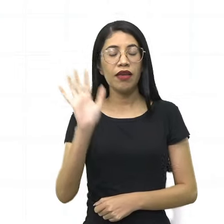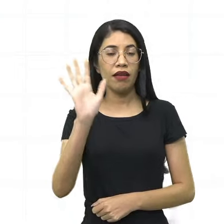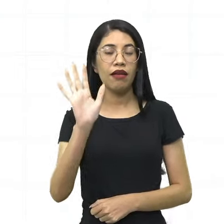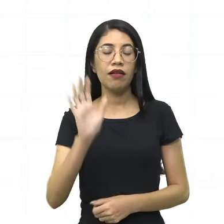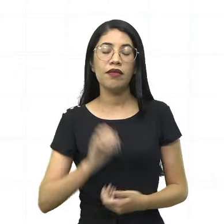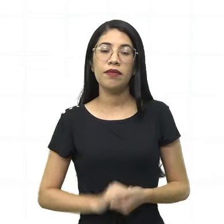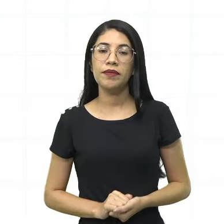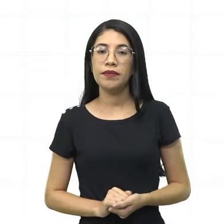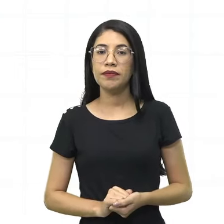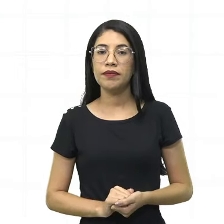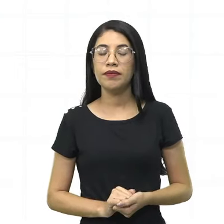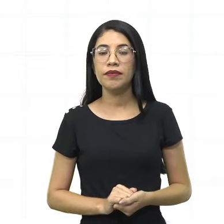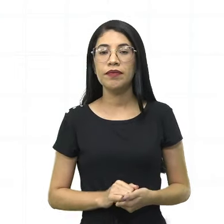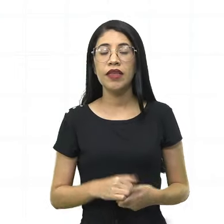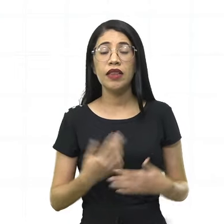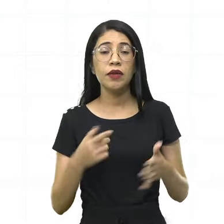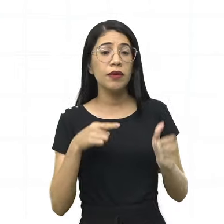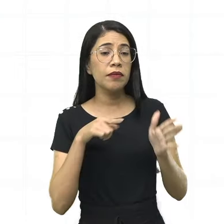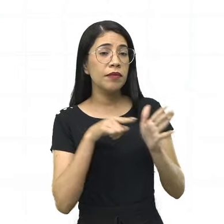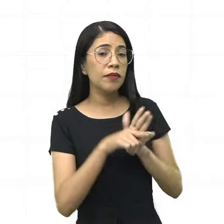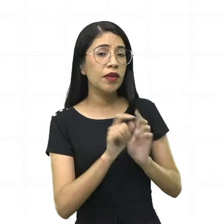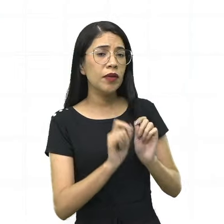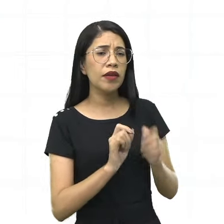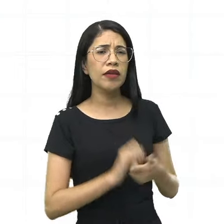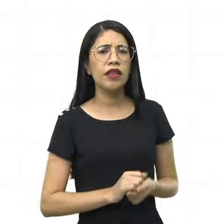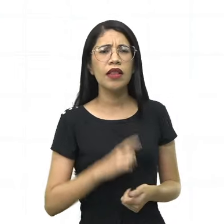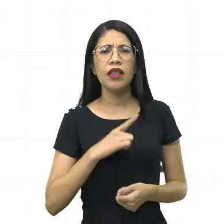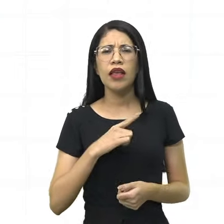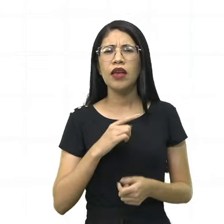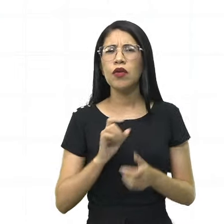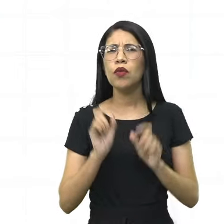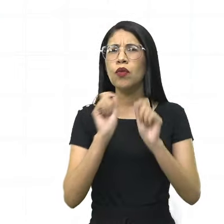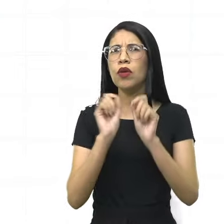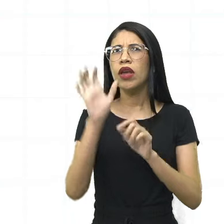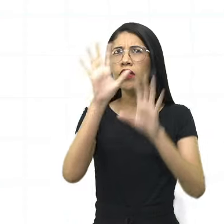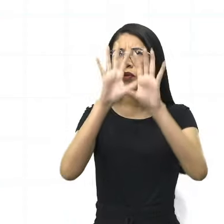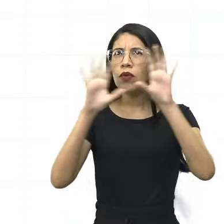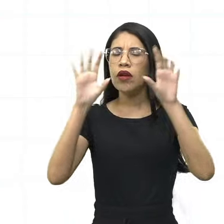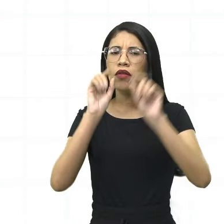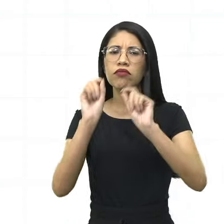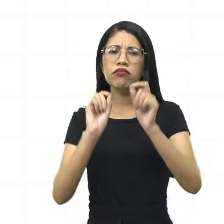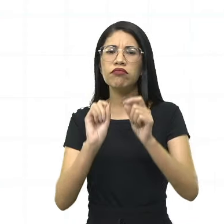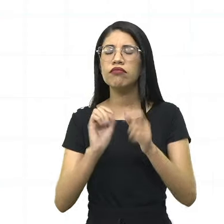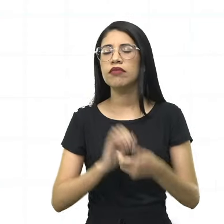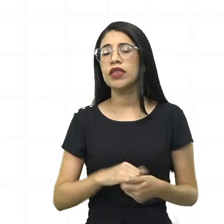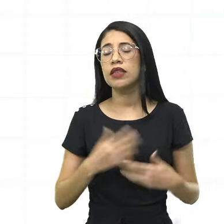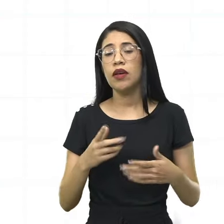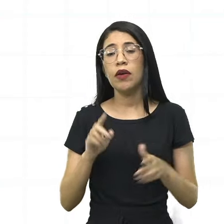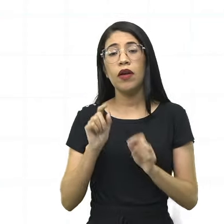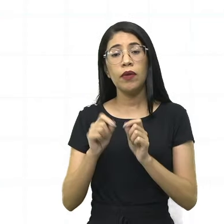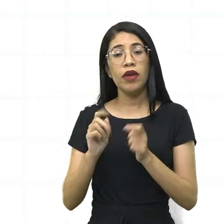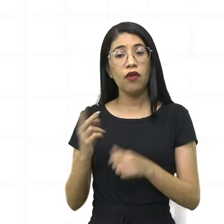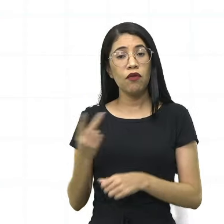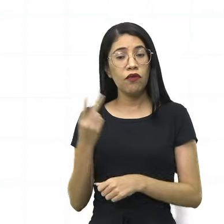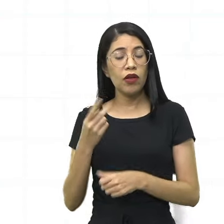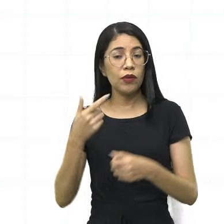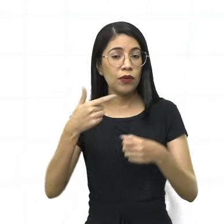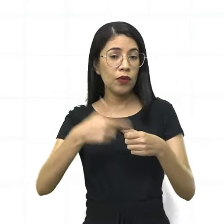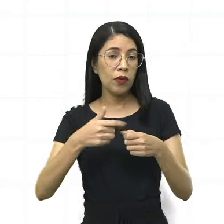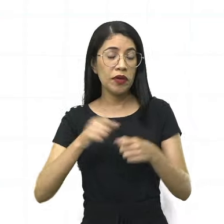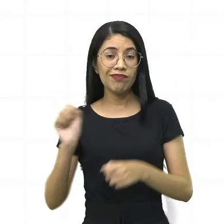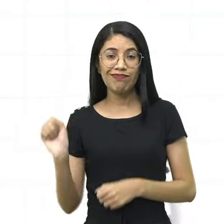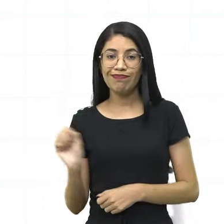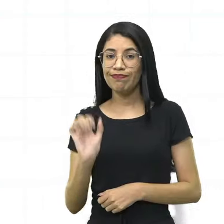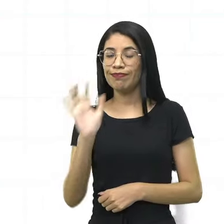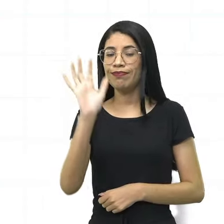combustível. E aí ele pergunta, né, o disco voador? Não, é o preço ali dos combustíveis que estão altos, né, do combustível, na verdade, que